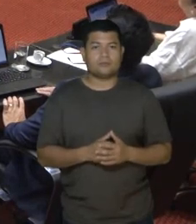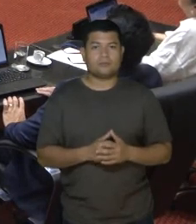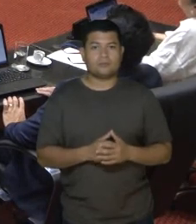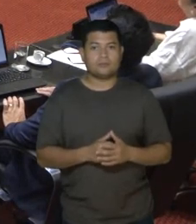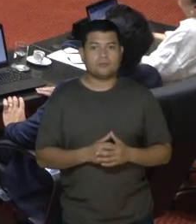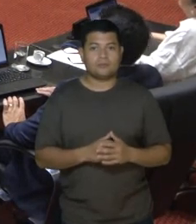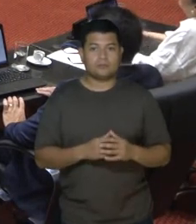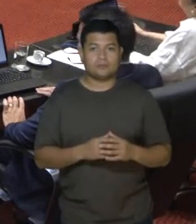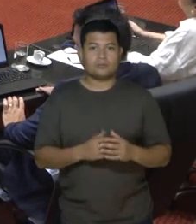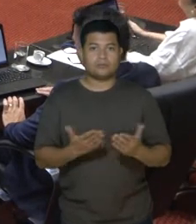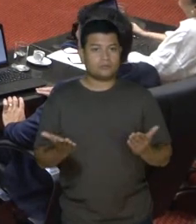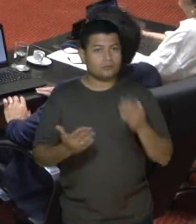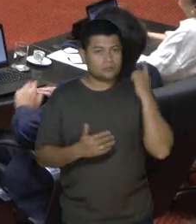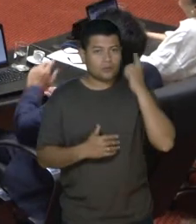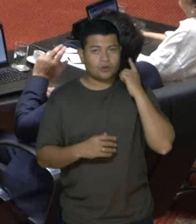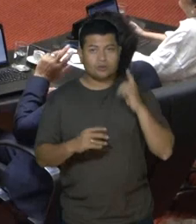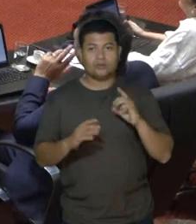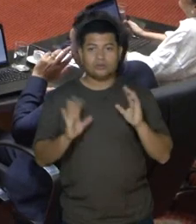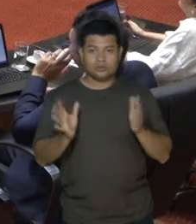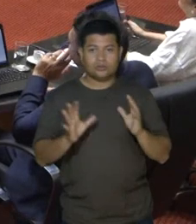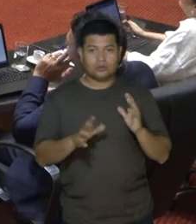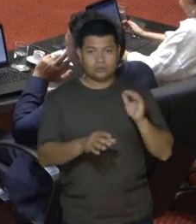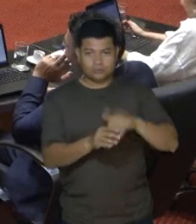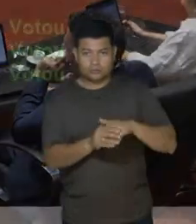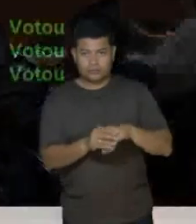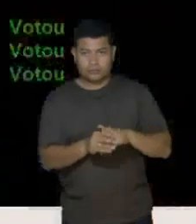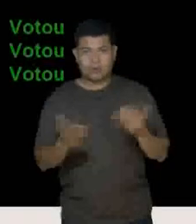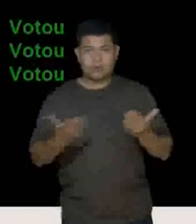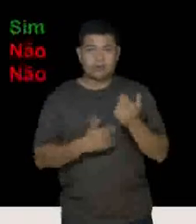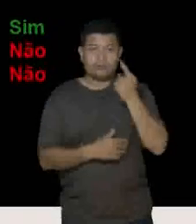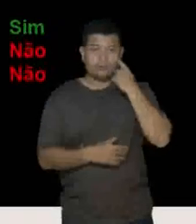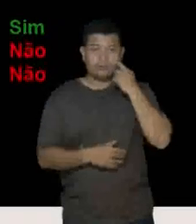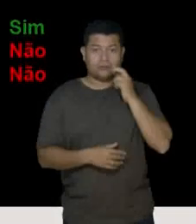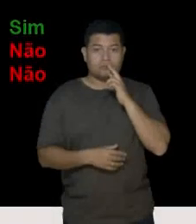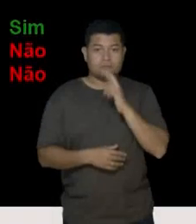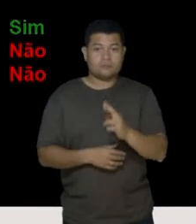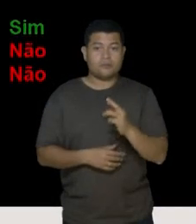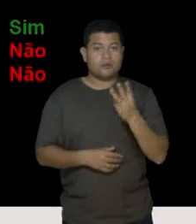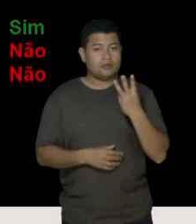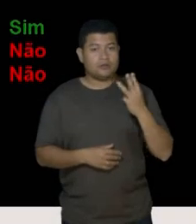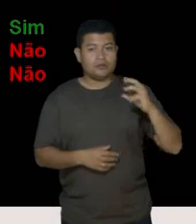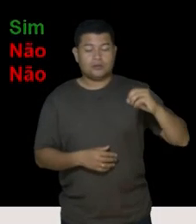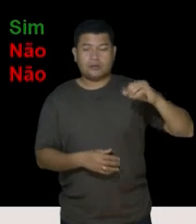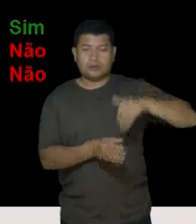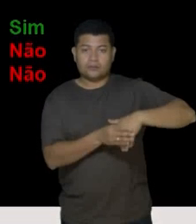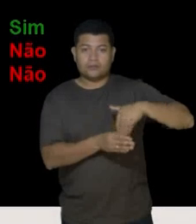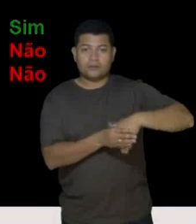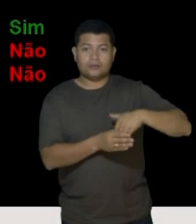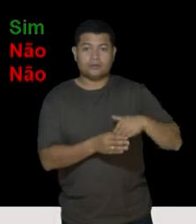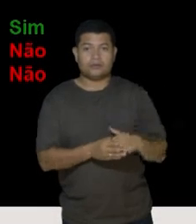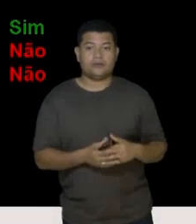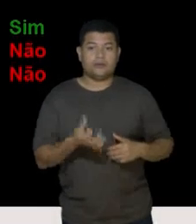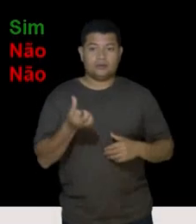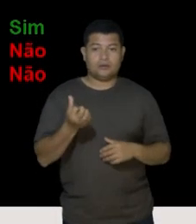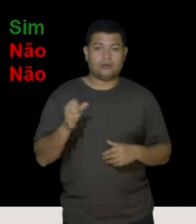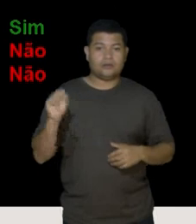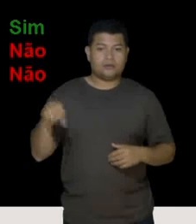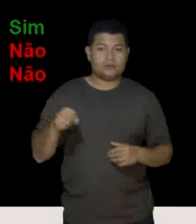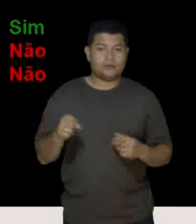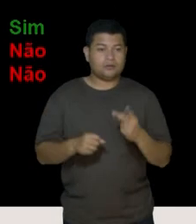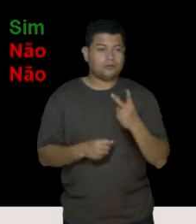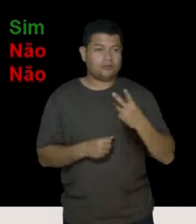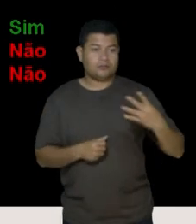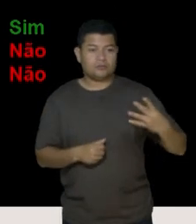Senhores deputados, podemos colher o resultado. Votaram os senhores 30 deputados, 6 sim, 24 não,